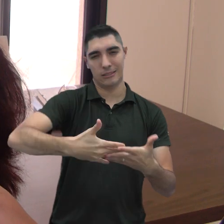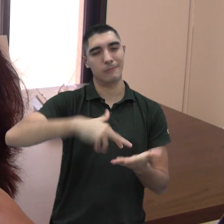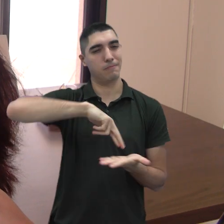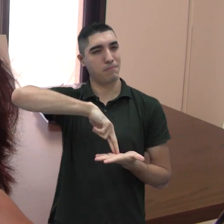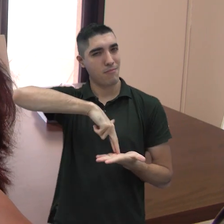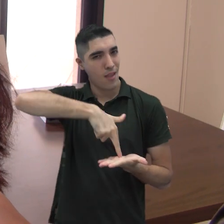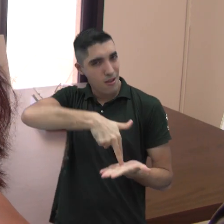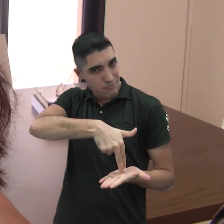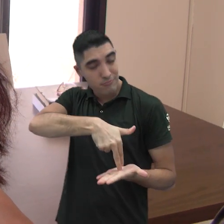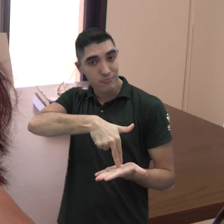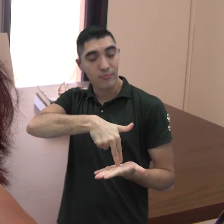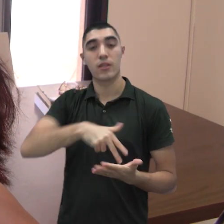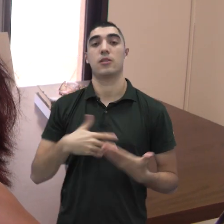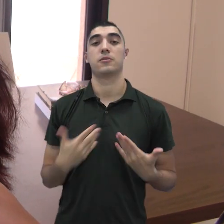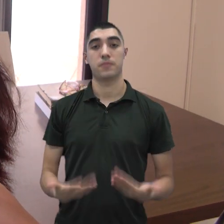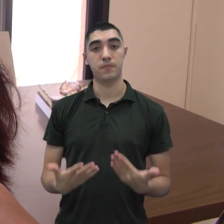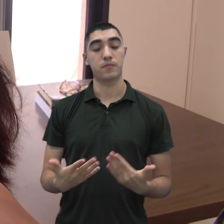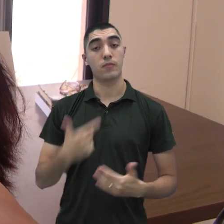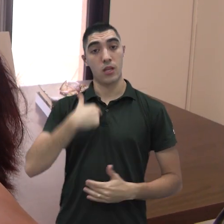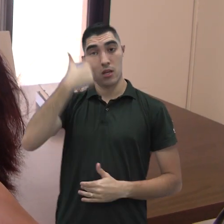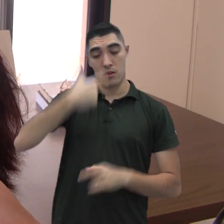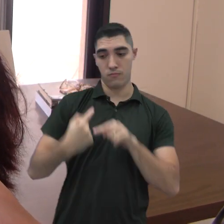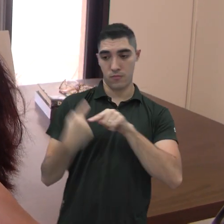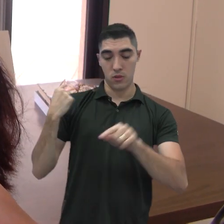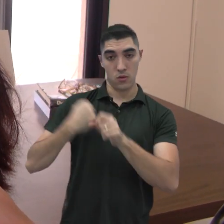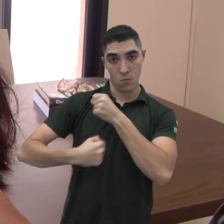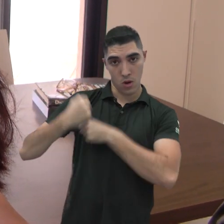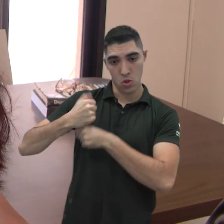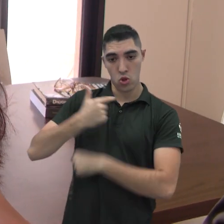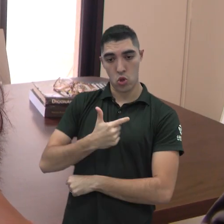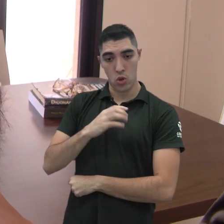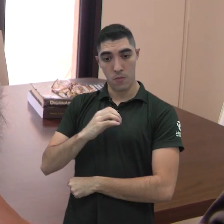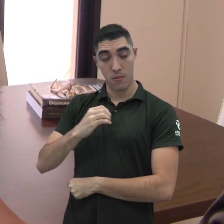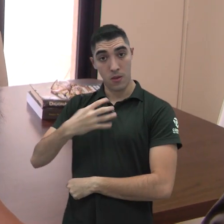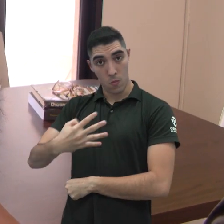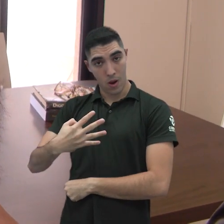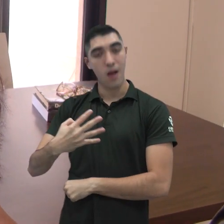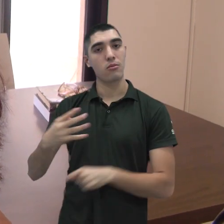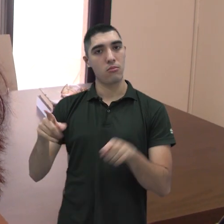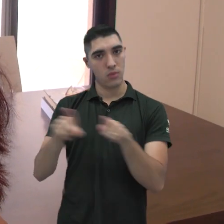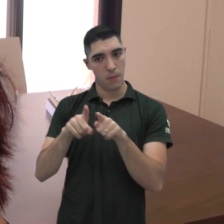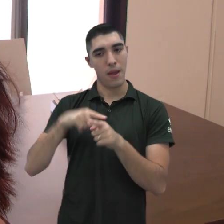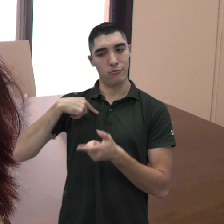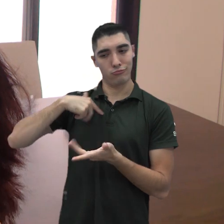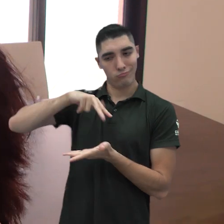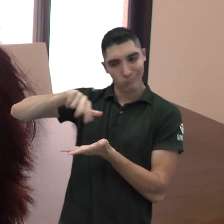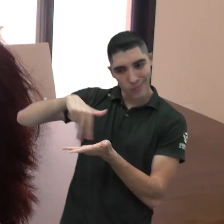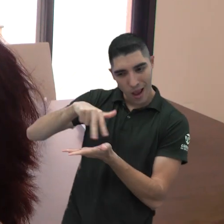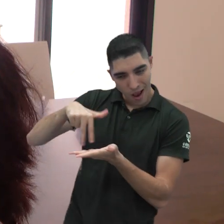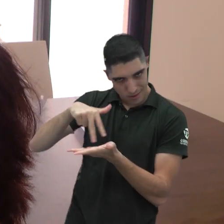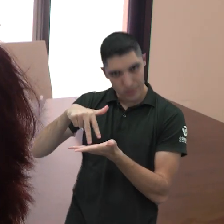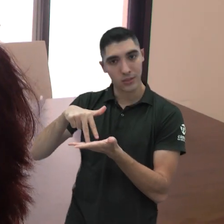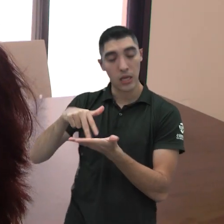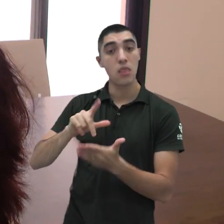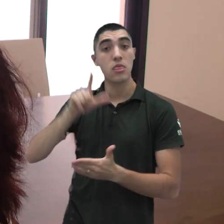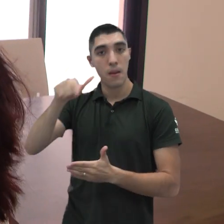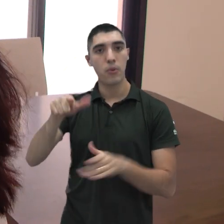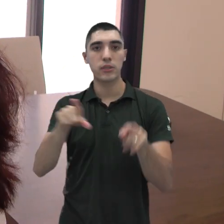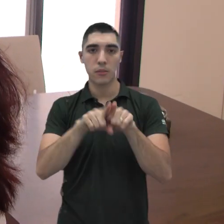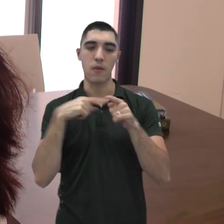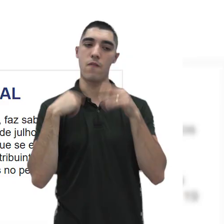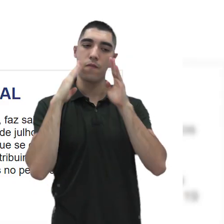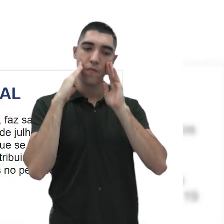desde 2004, além de dedicar a minha vida à dança, eu também dedico a vida à legislação